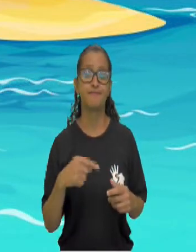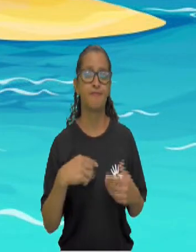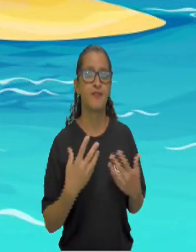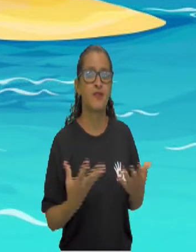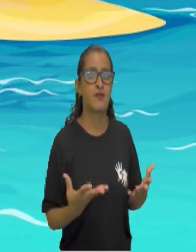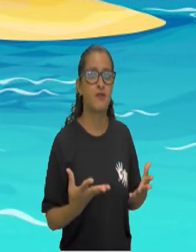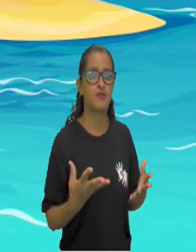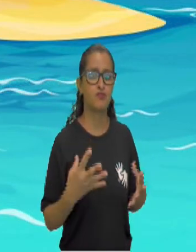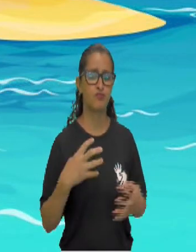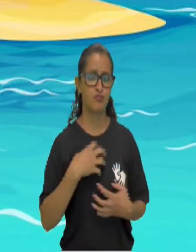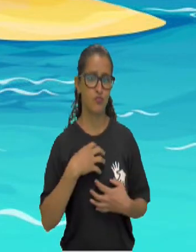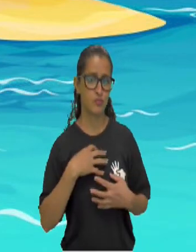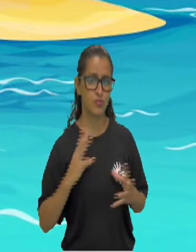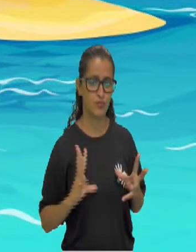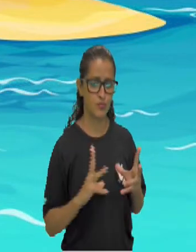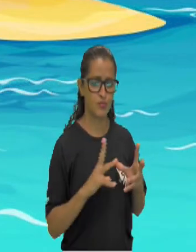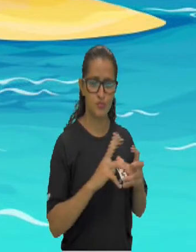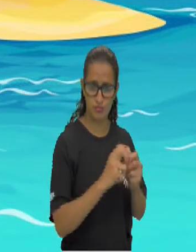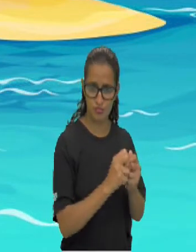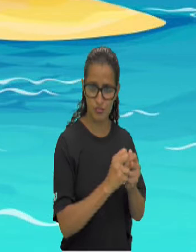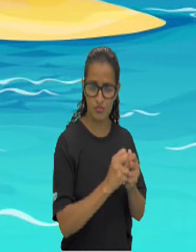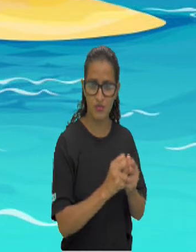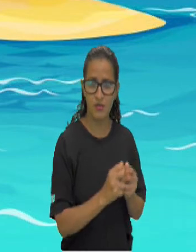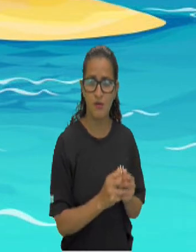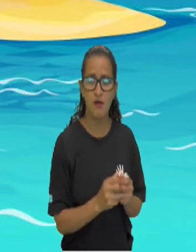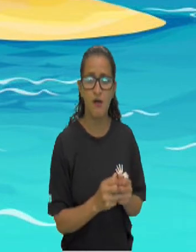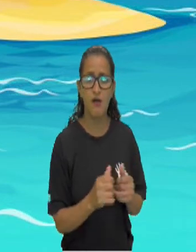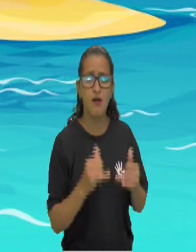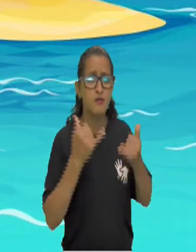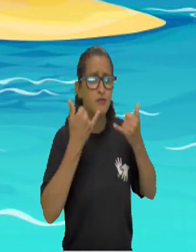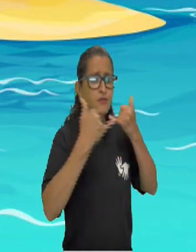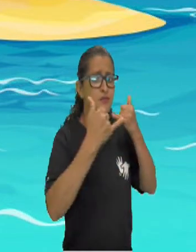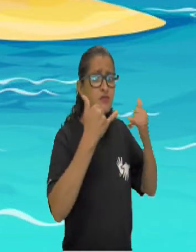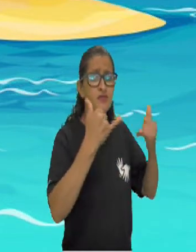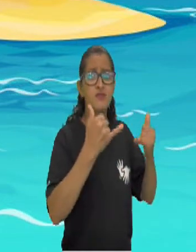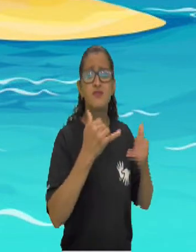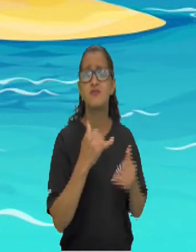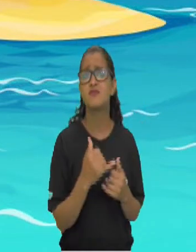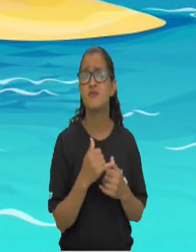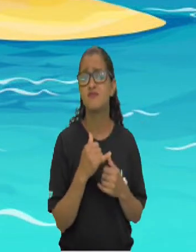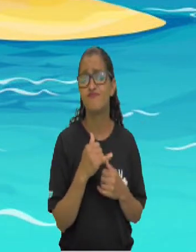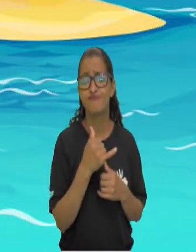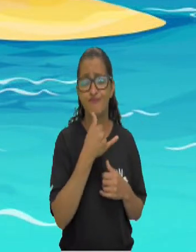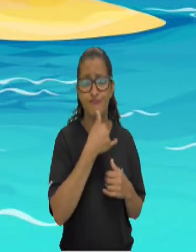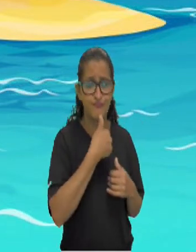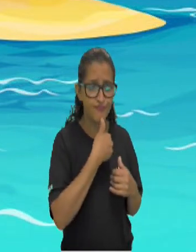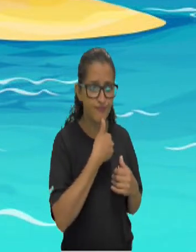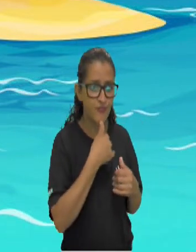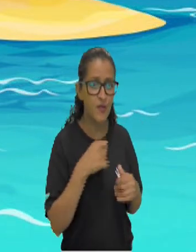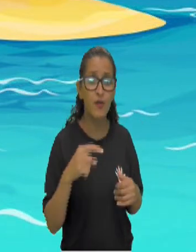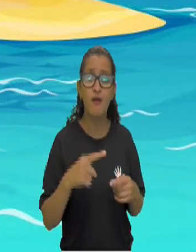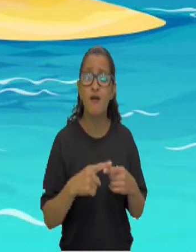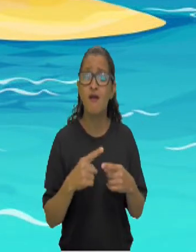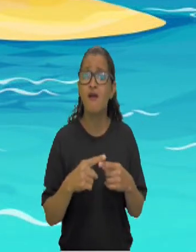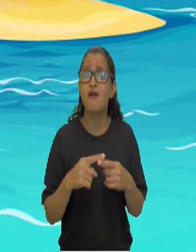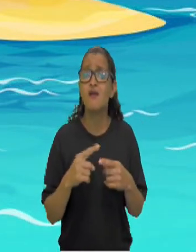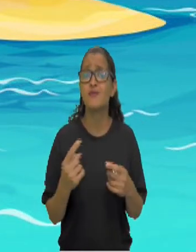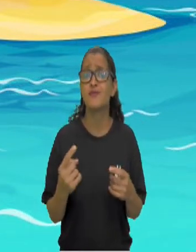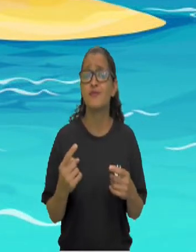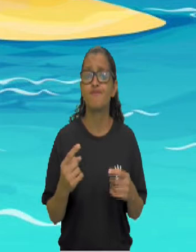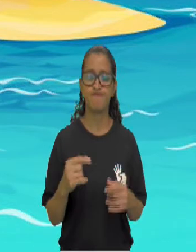ilha, que eram os sentimentos, receberam uma triste notícia. a ilha ia se